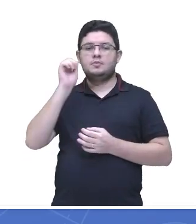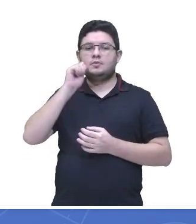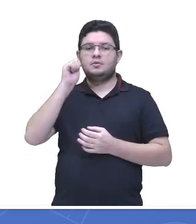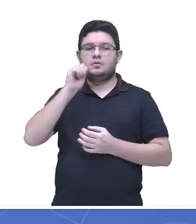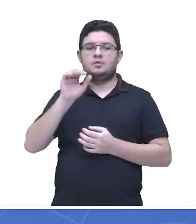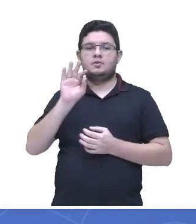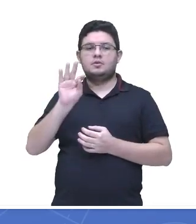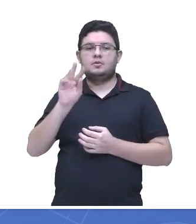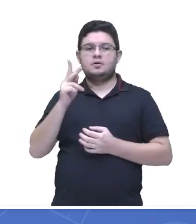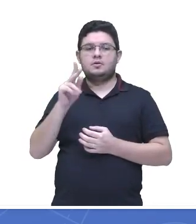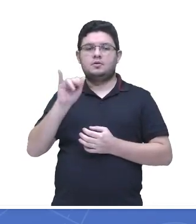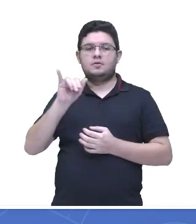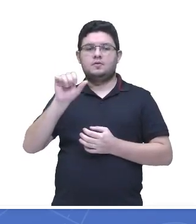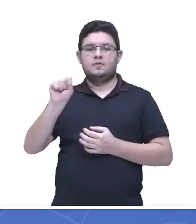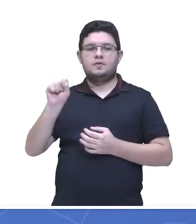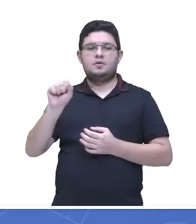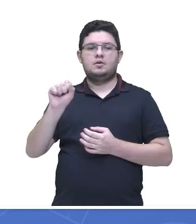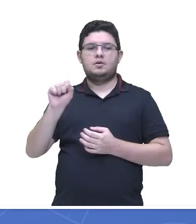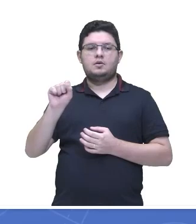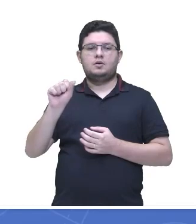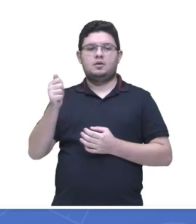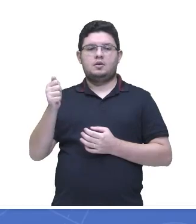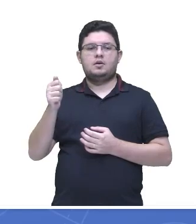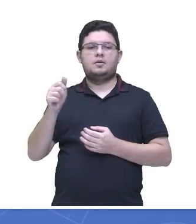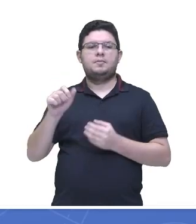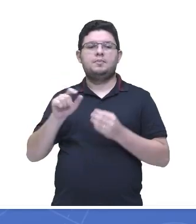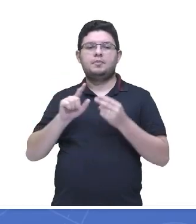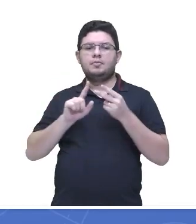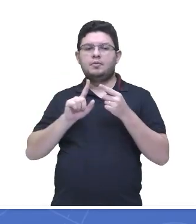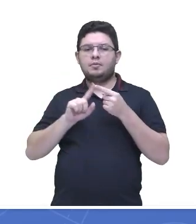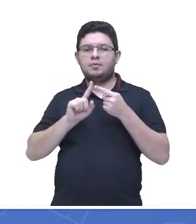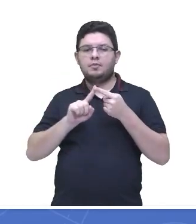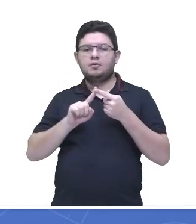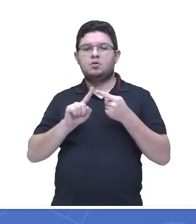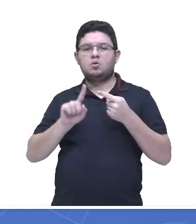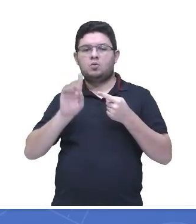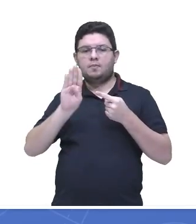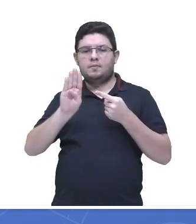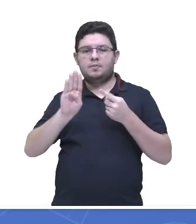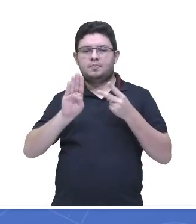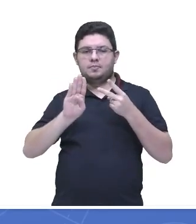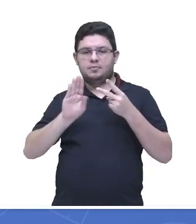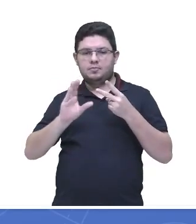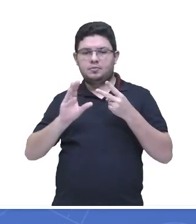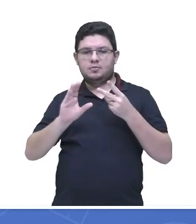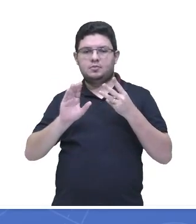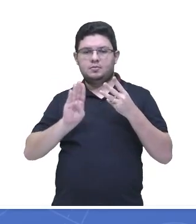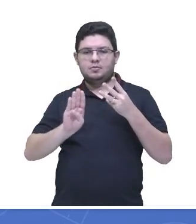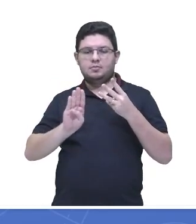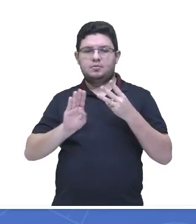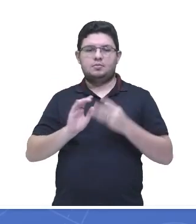Thaísa disse que é B, C e B. Thanks.